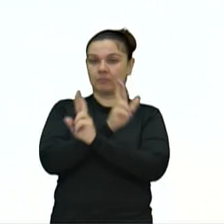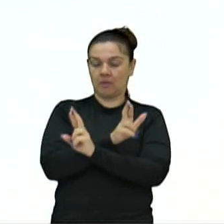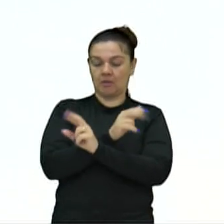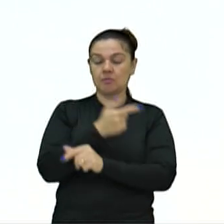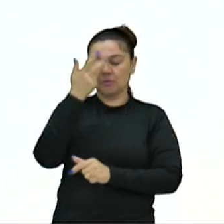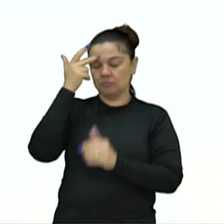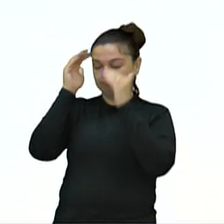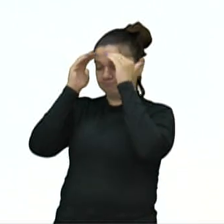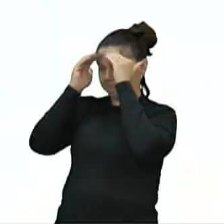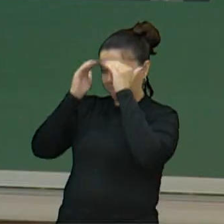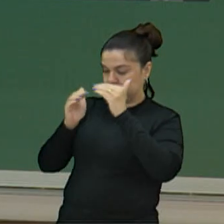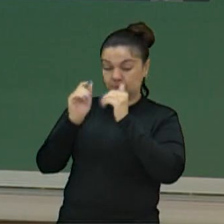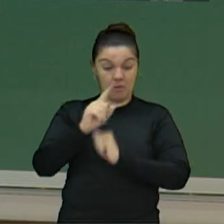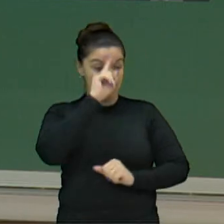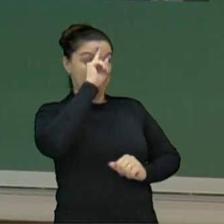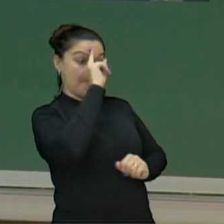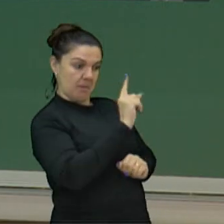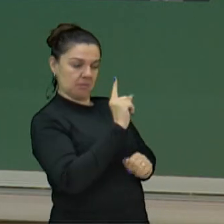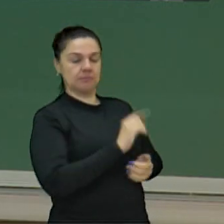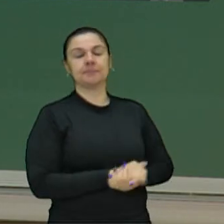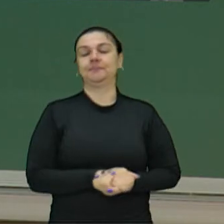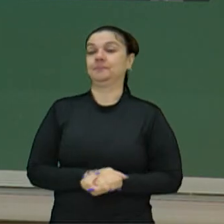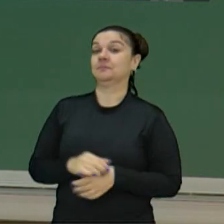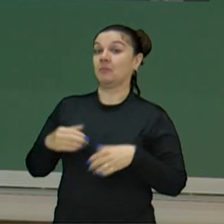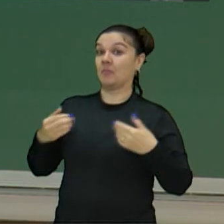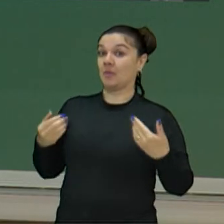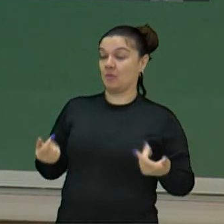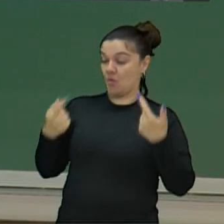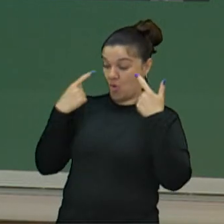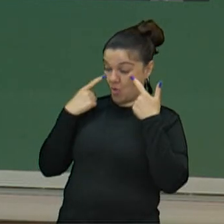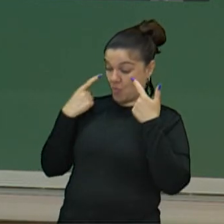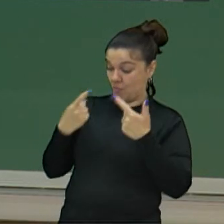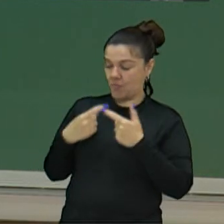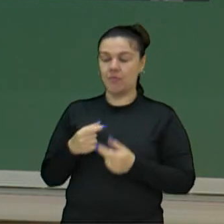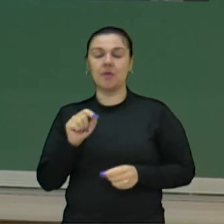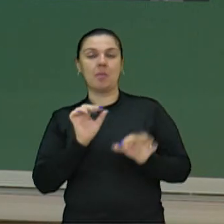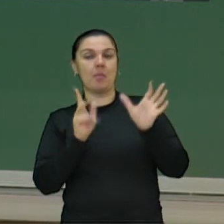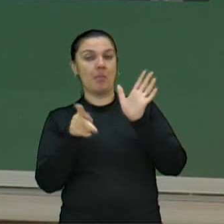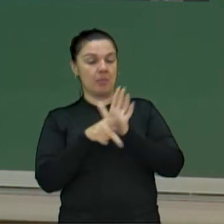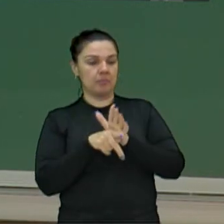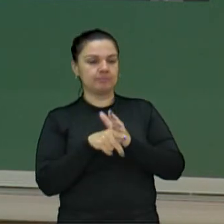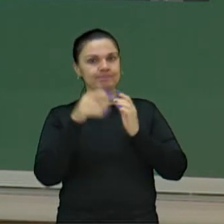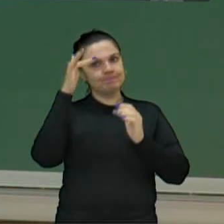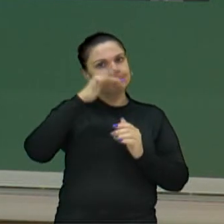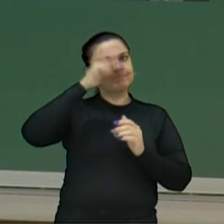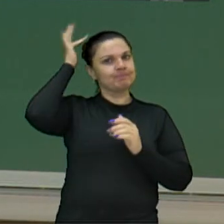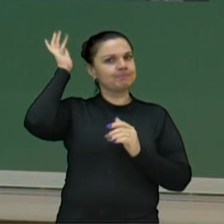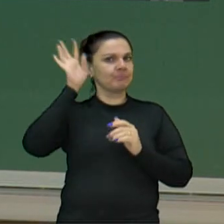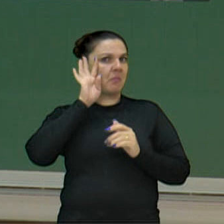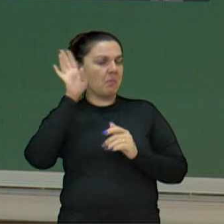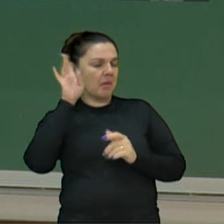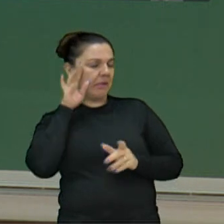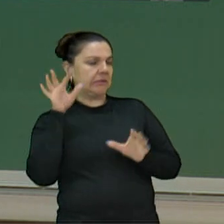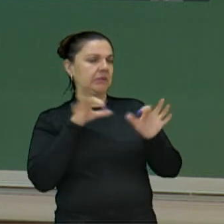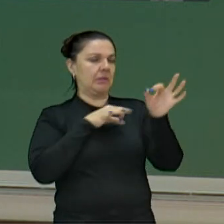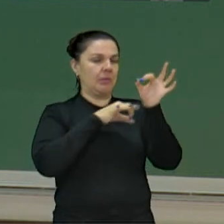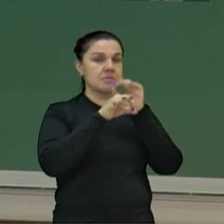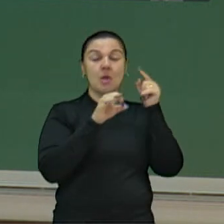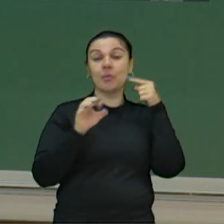e dominante. Então vejam só, gente, no pensamento do Michel Foucault, quando a gente tenta definir o que é